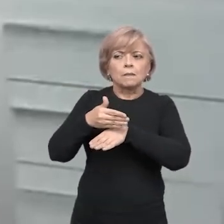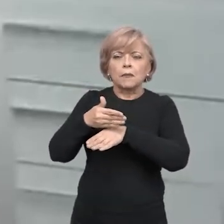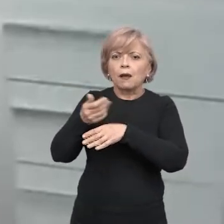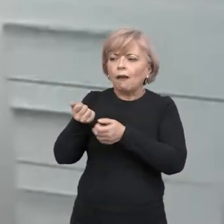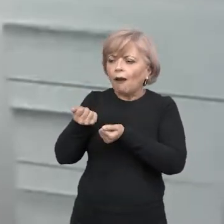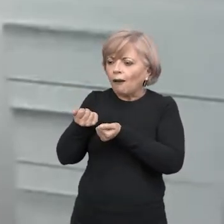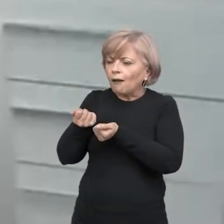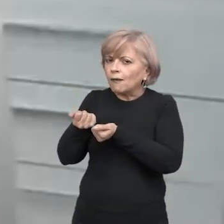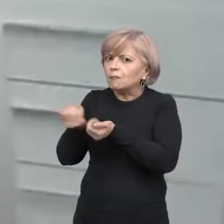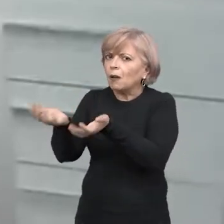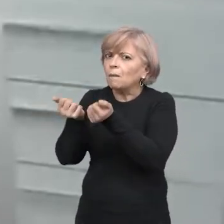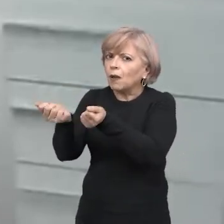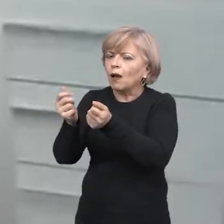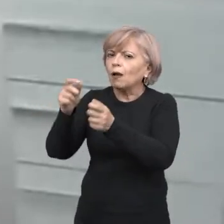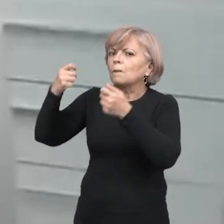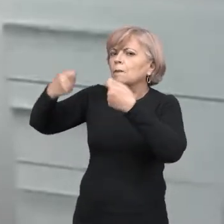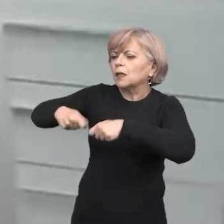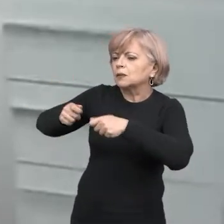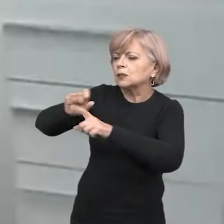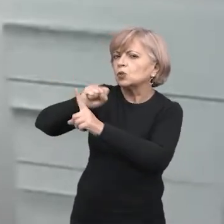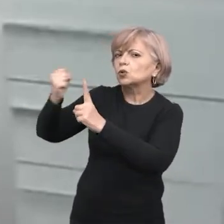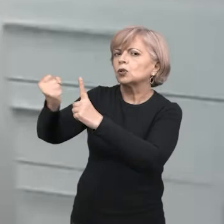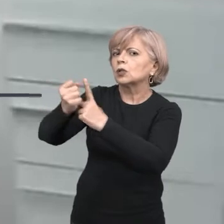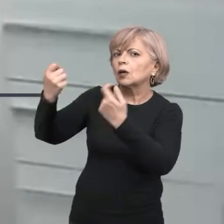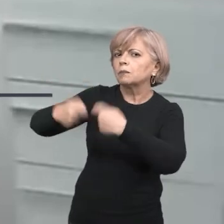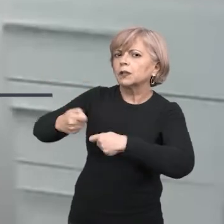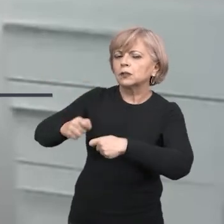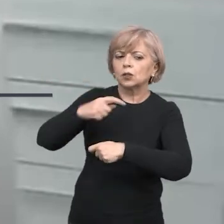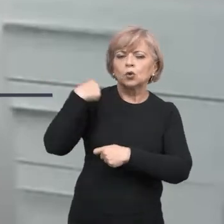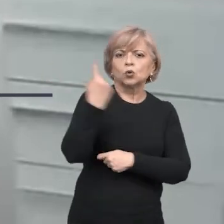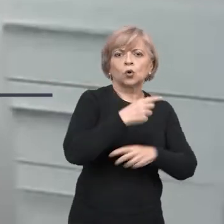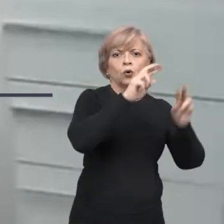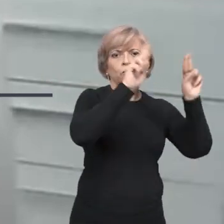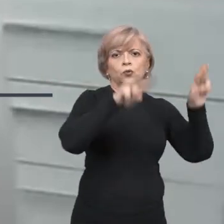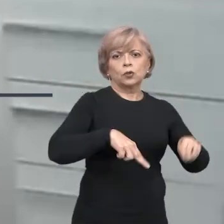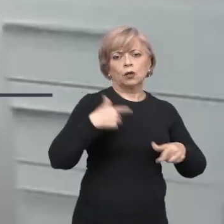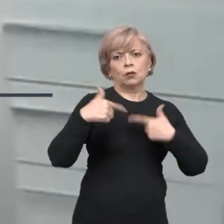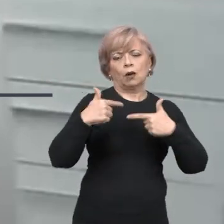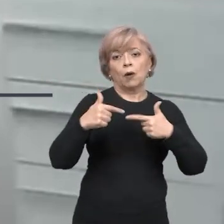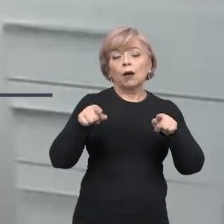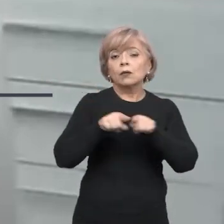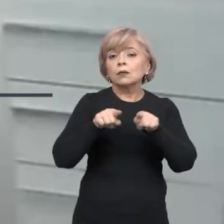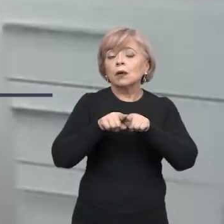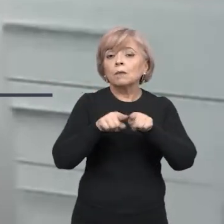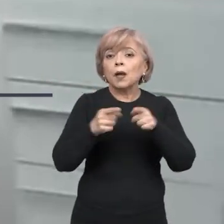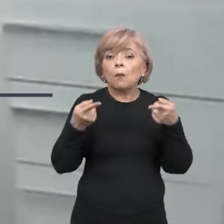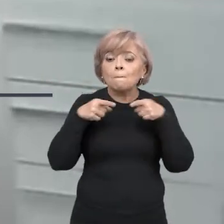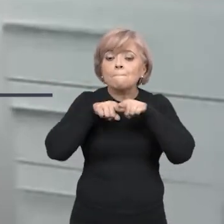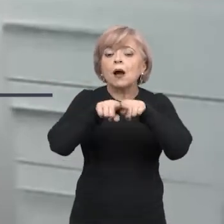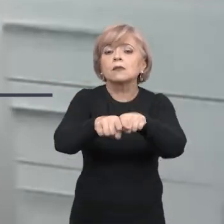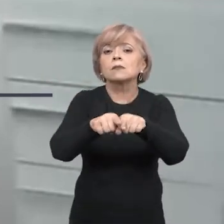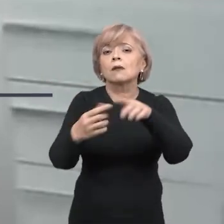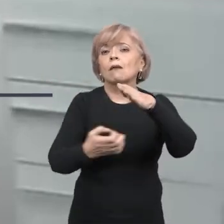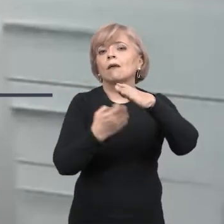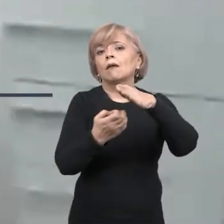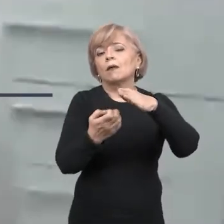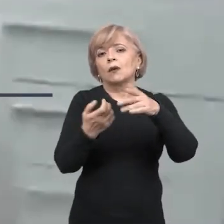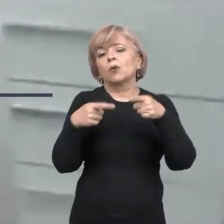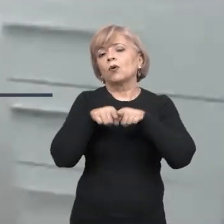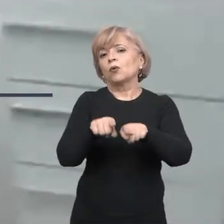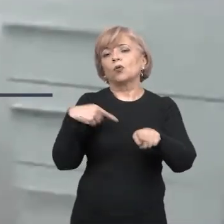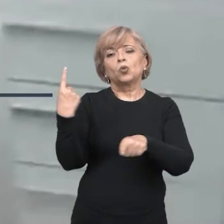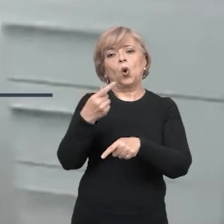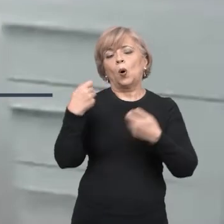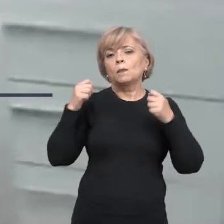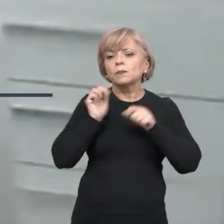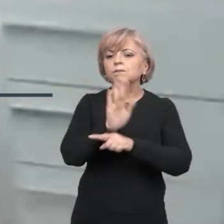demanda a necessidade da sociedade dos nossos colegas entre os nossos parceiros né Nós estávamos nesse ano numa